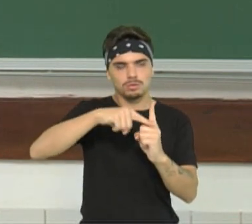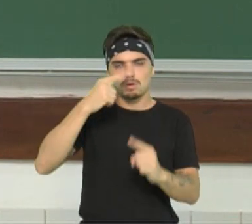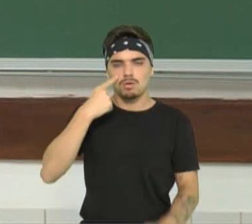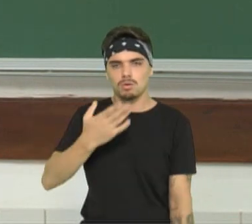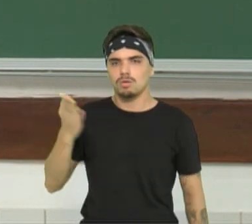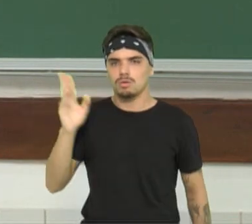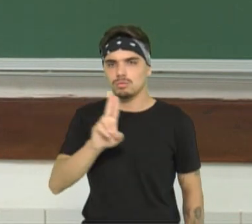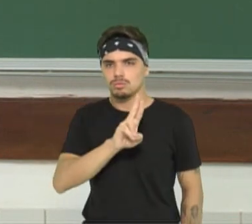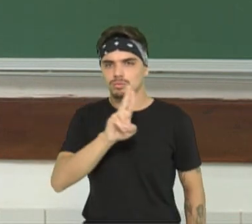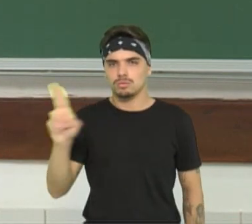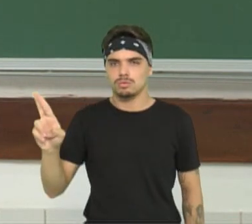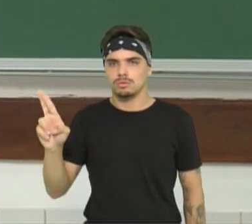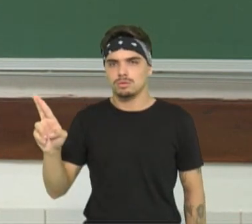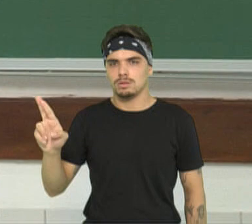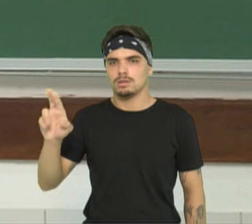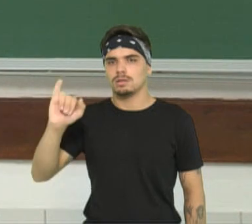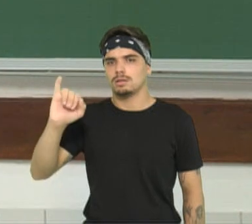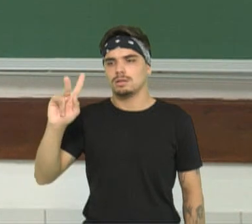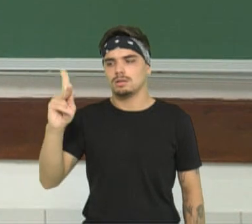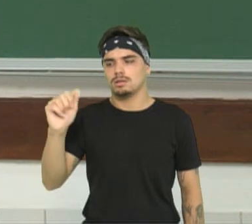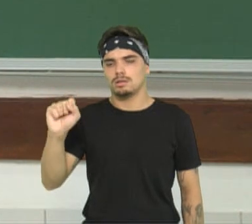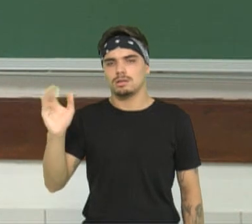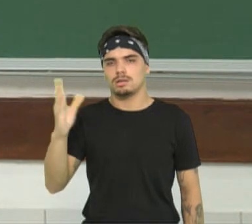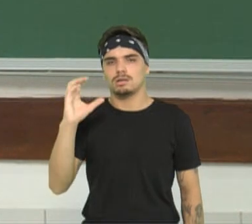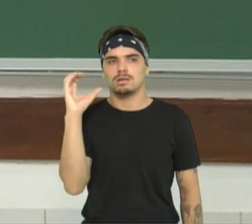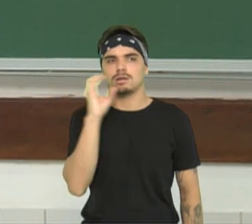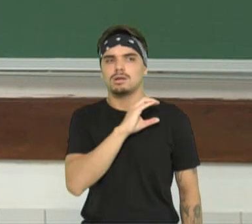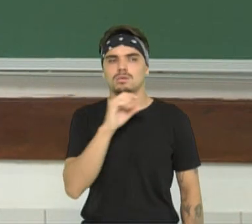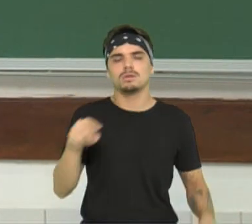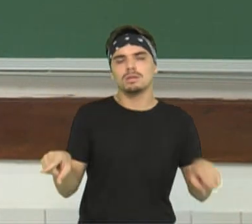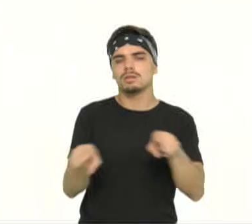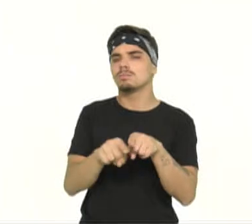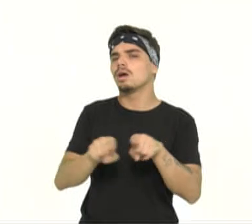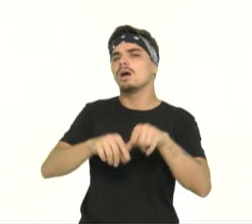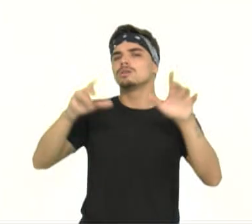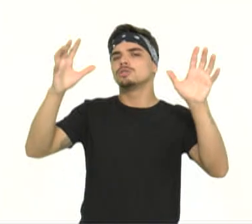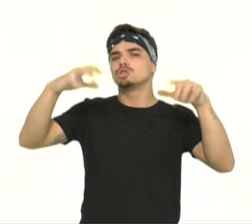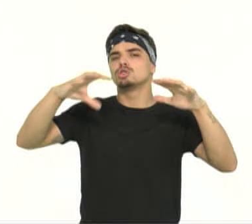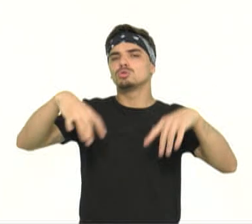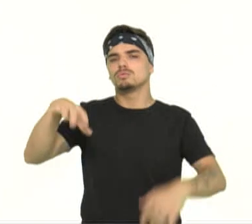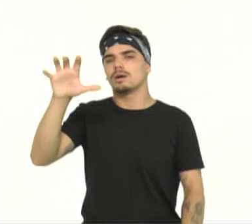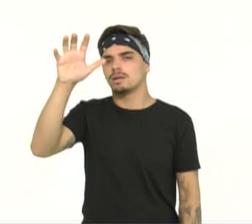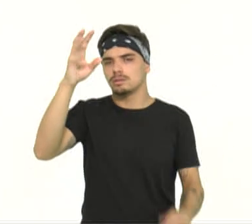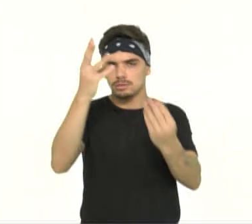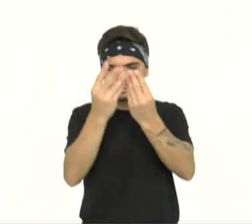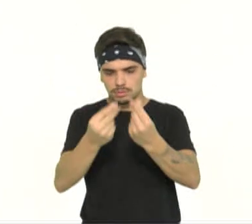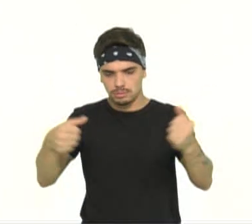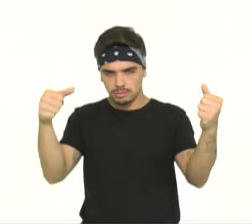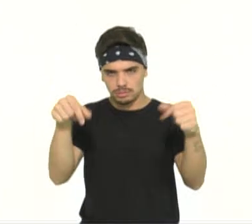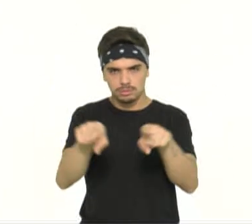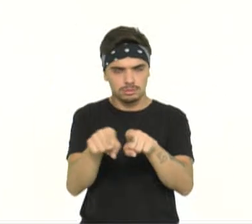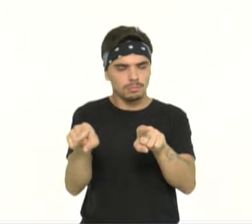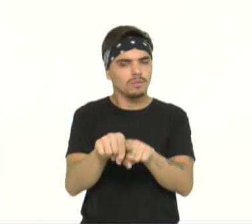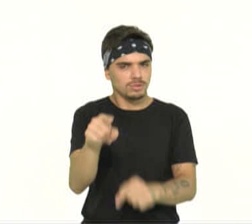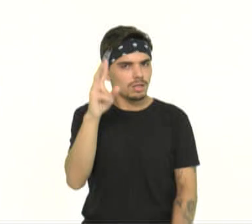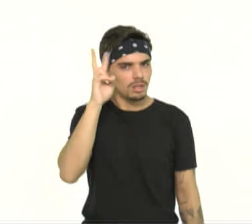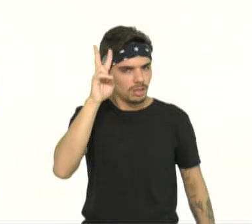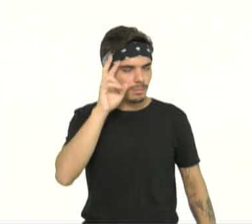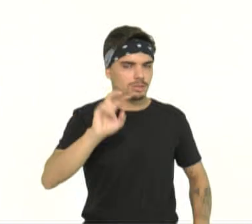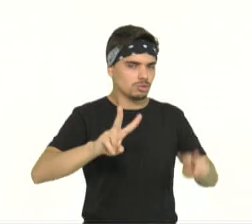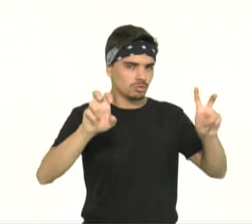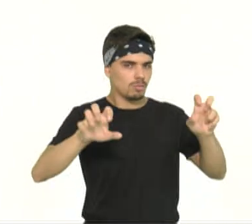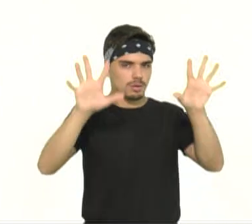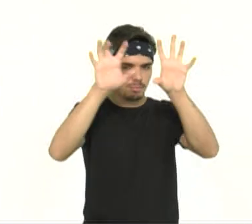então de ilha de calor. E a chuva ácida? Lembra que a gente falou agora há pouco sobre a poluição do ar,